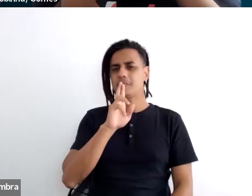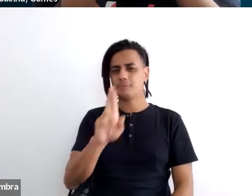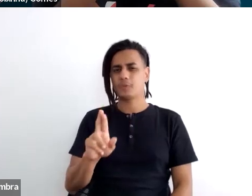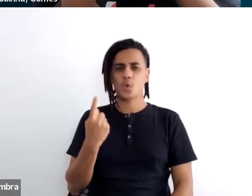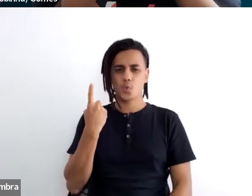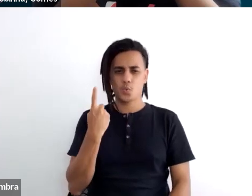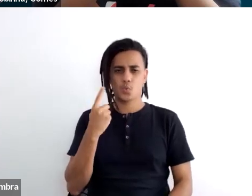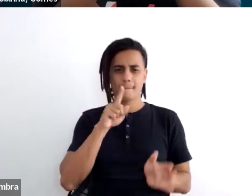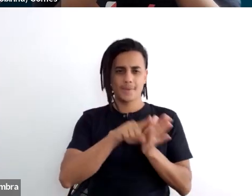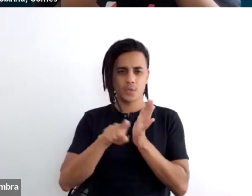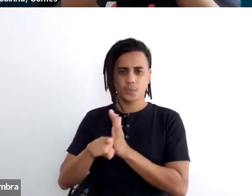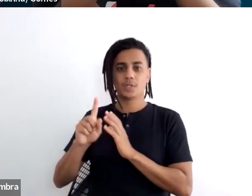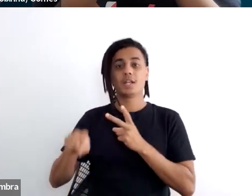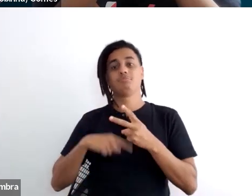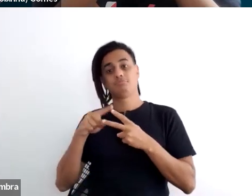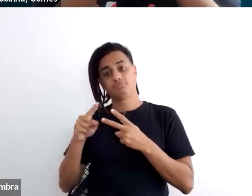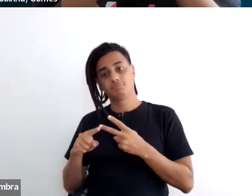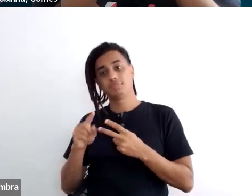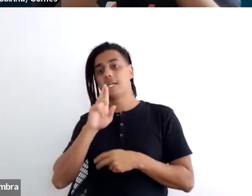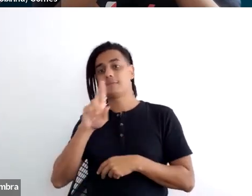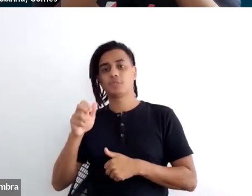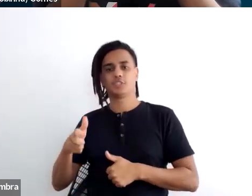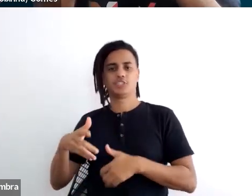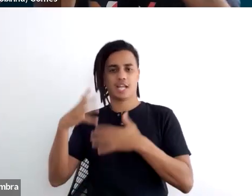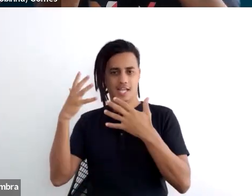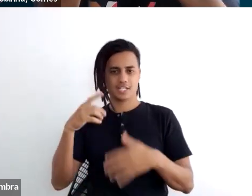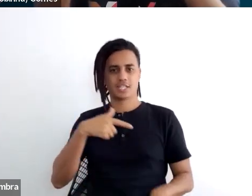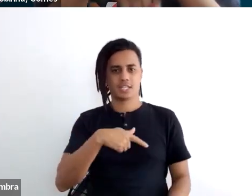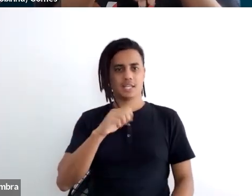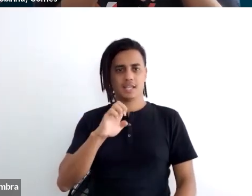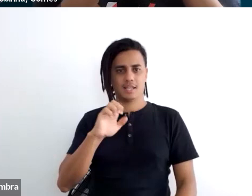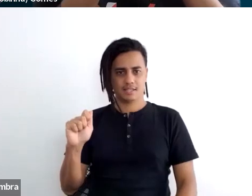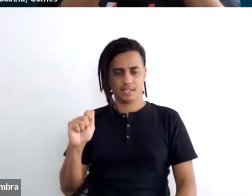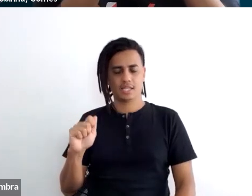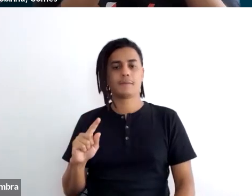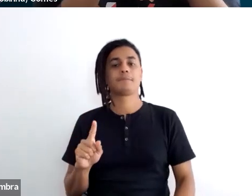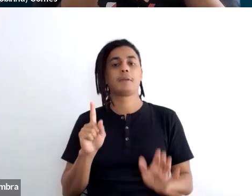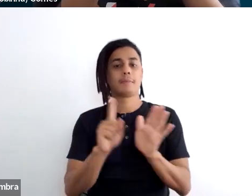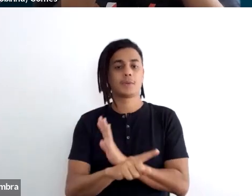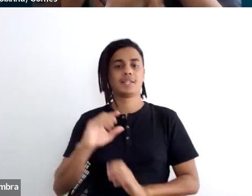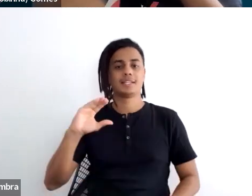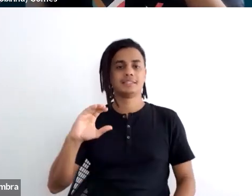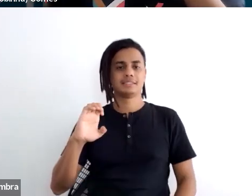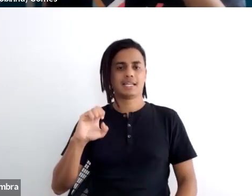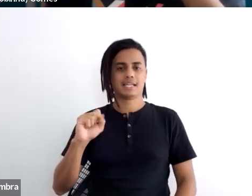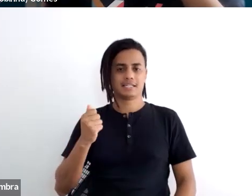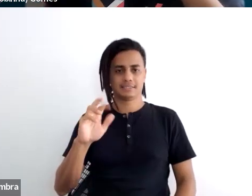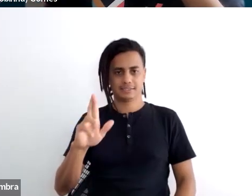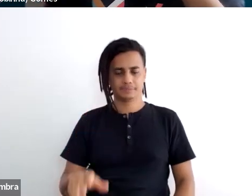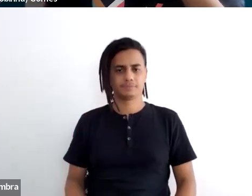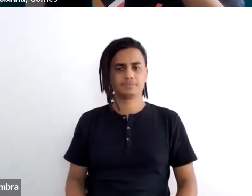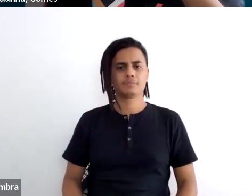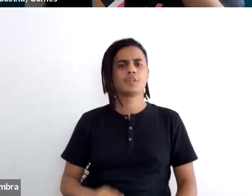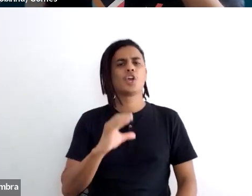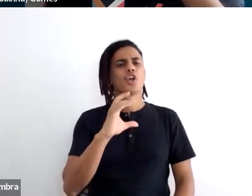outras duas eu peço que vocês respondam aí pelo chat, ou pelo Q&A, tá bom? A pergunta de César. Cross-Functional Team é